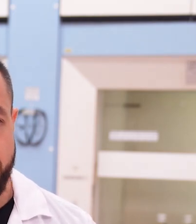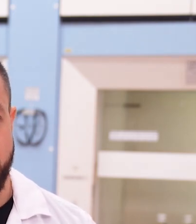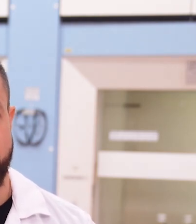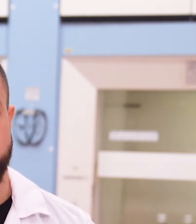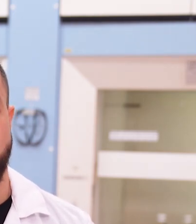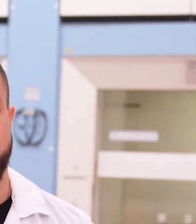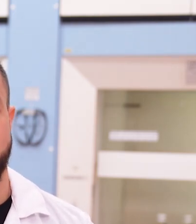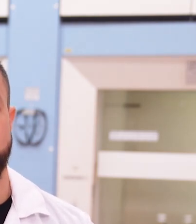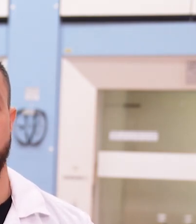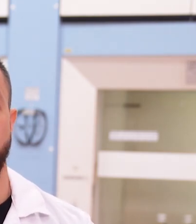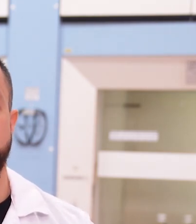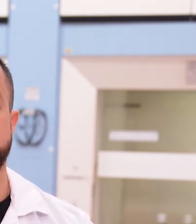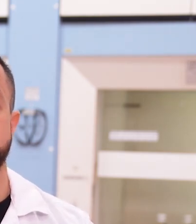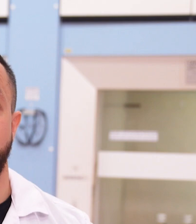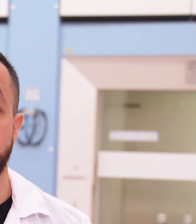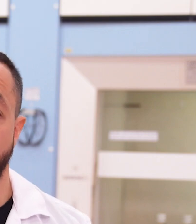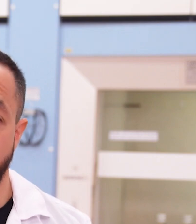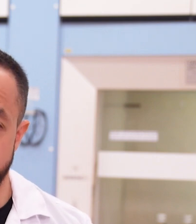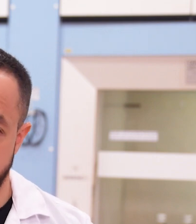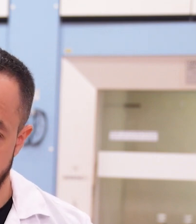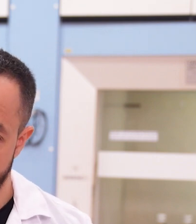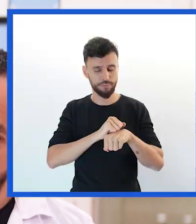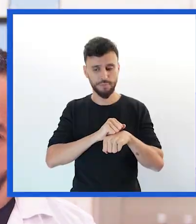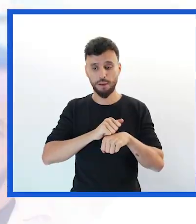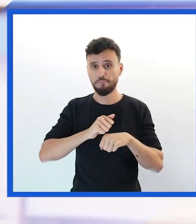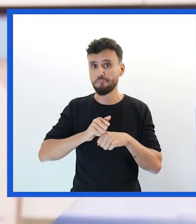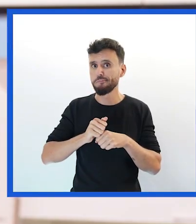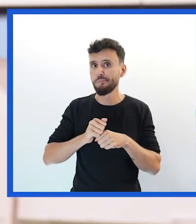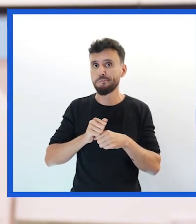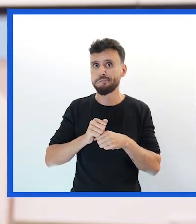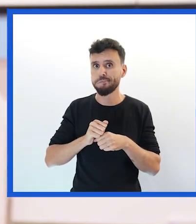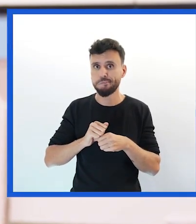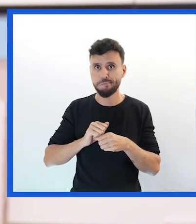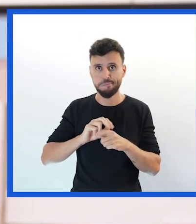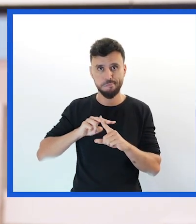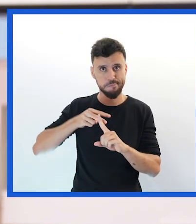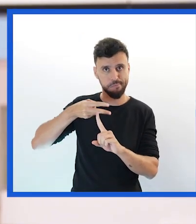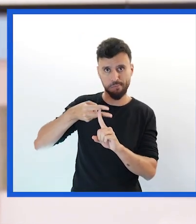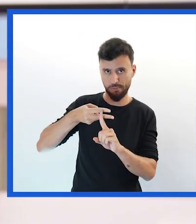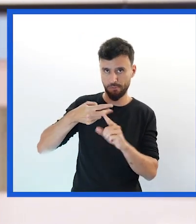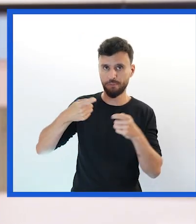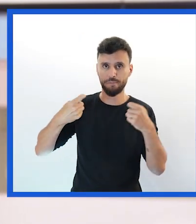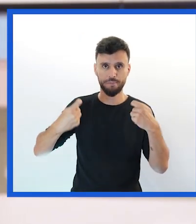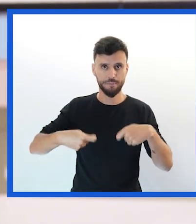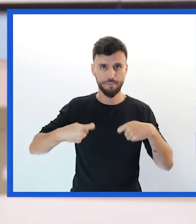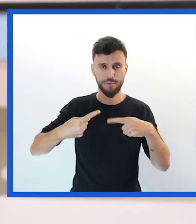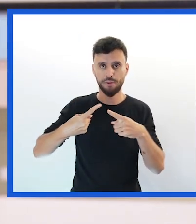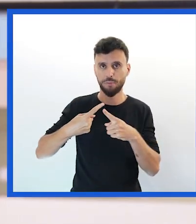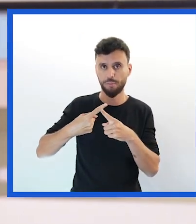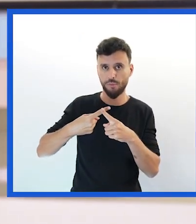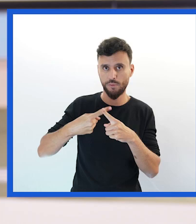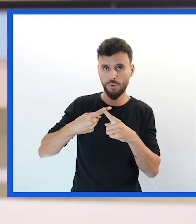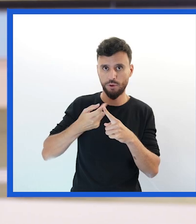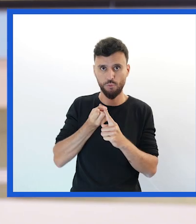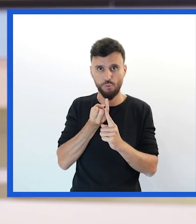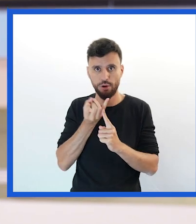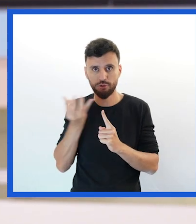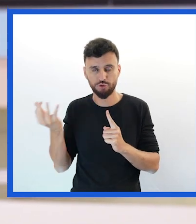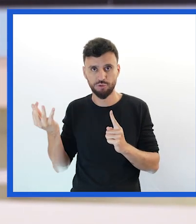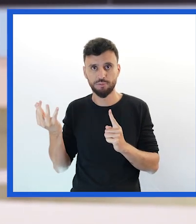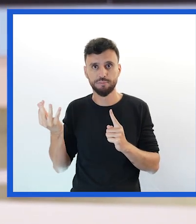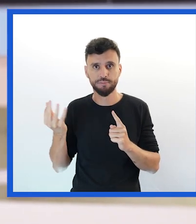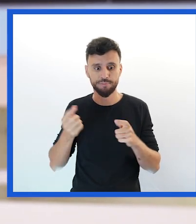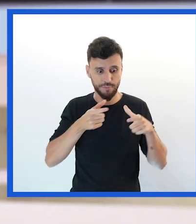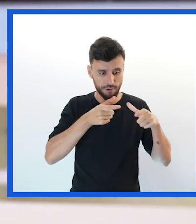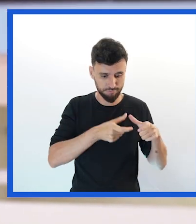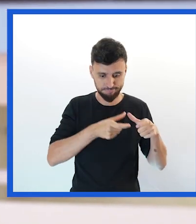sólidos, devemos coletar volumes maiores, justamente em razão de que grandes quantidades de amostra deverão